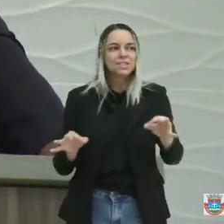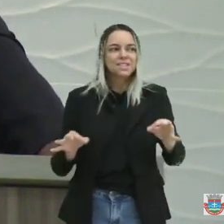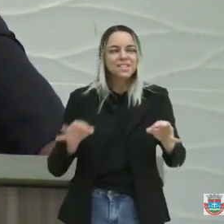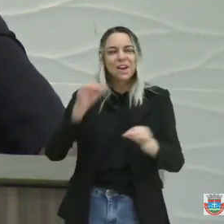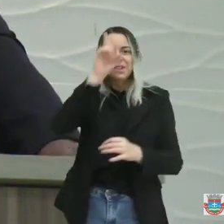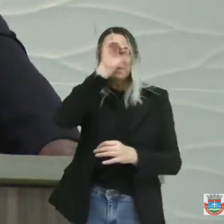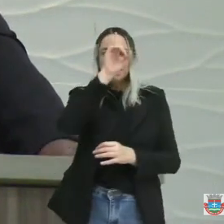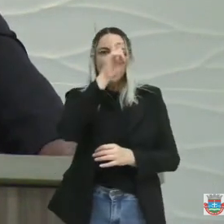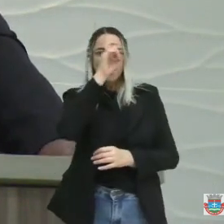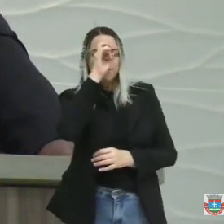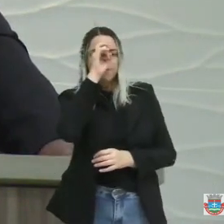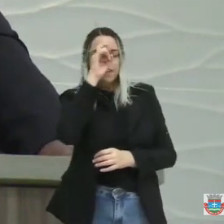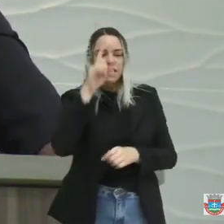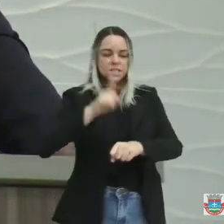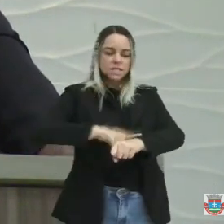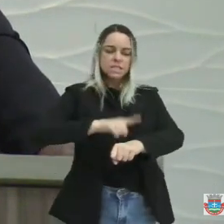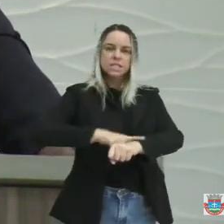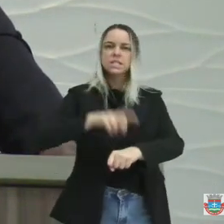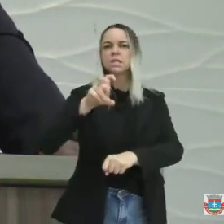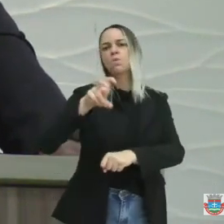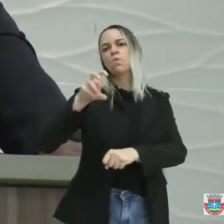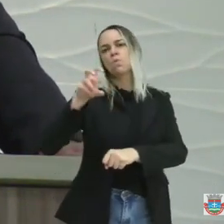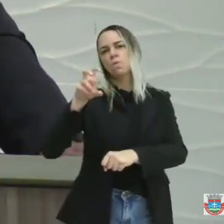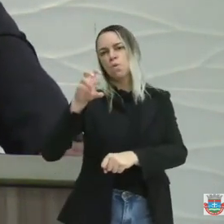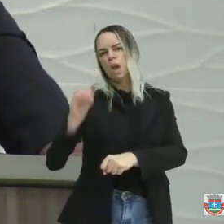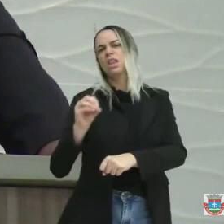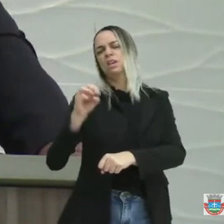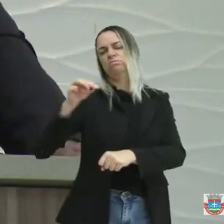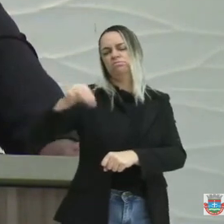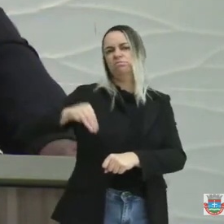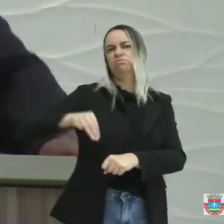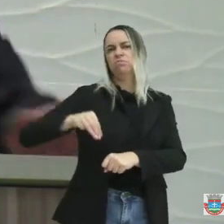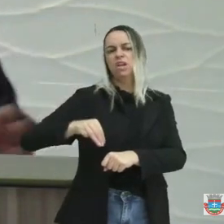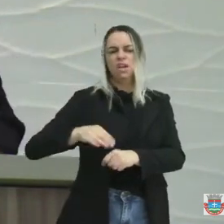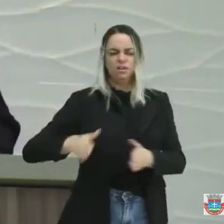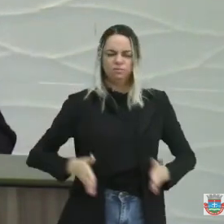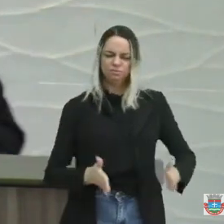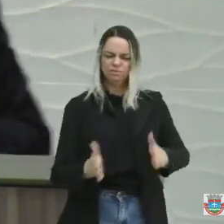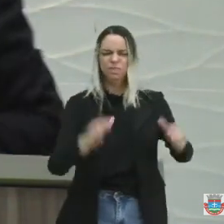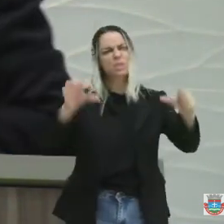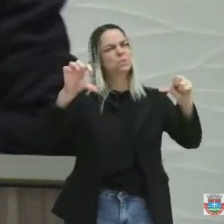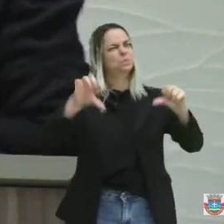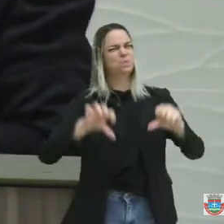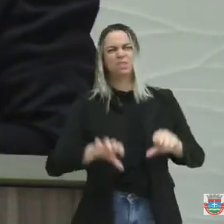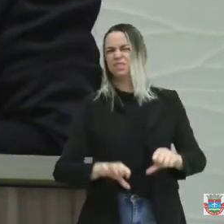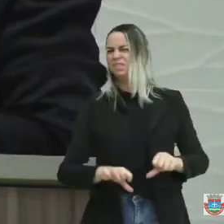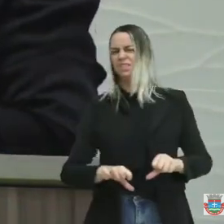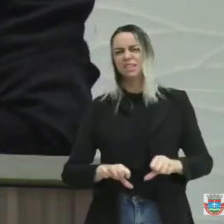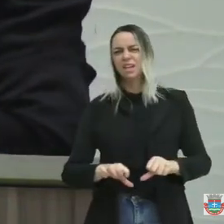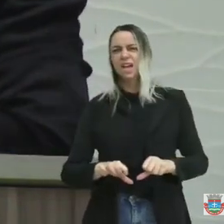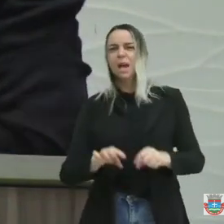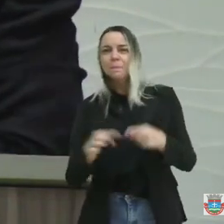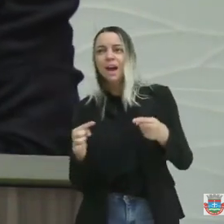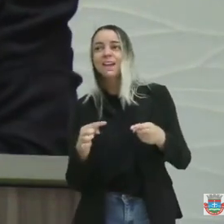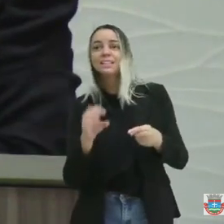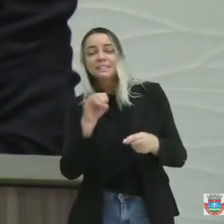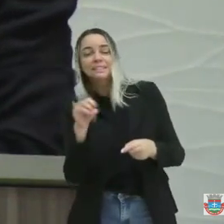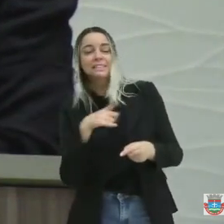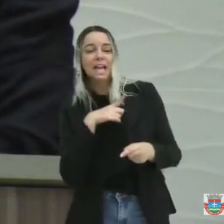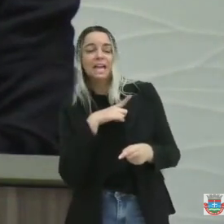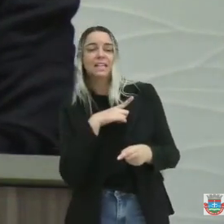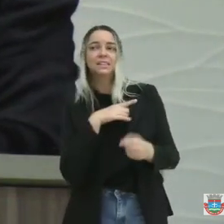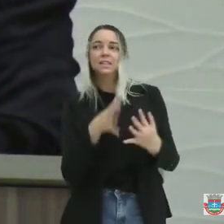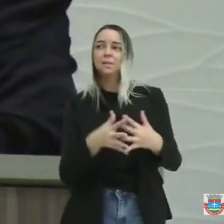50 minutos. A estrada péssima. Já que está fazendo, graças a Deus. E já que a máquina está descendo sentido Espírito